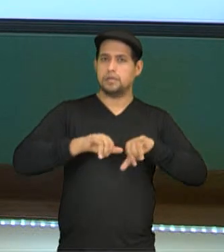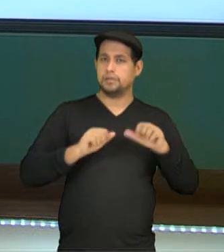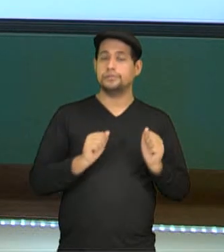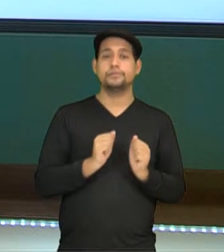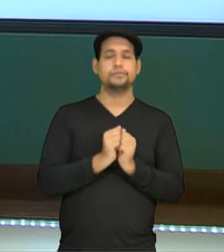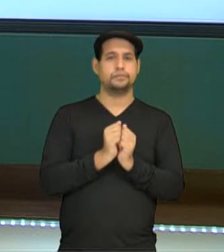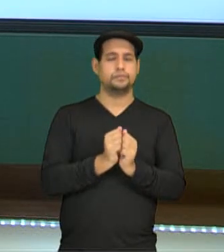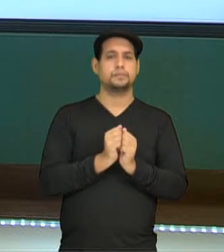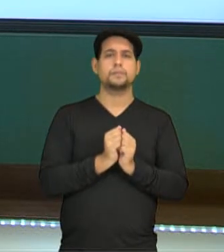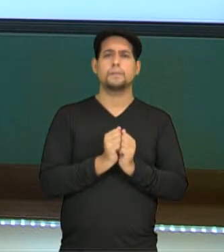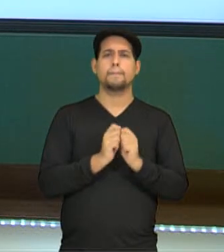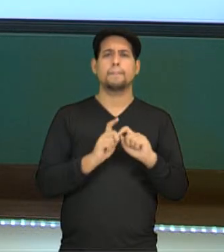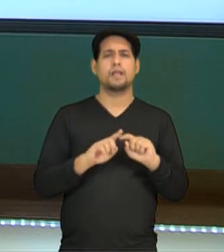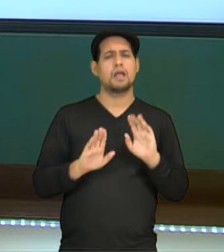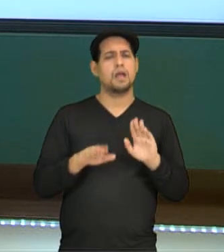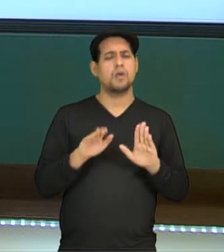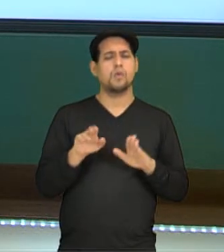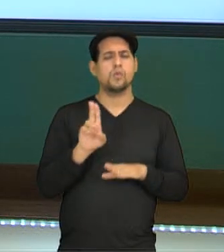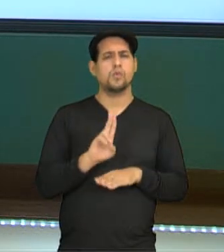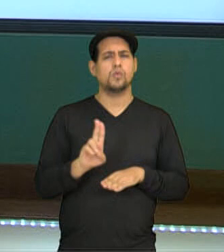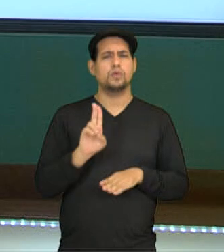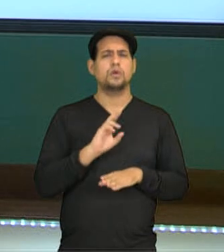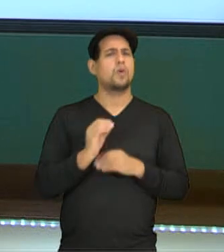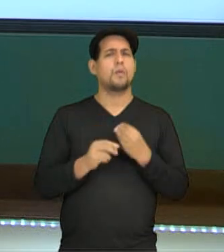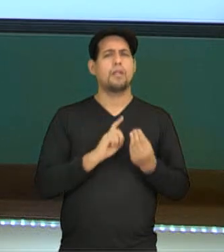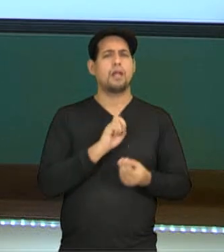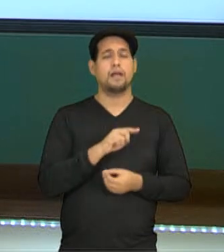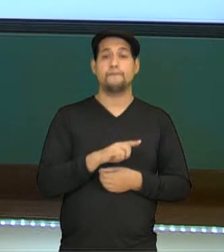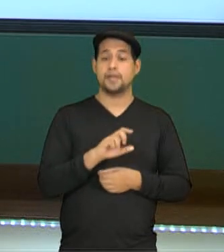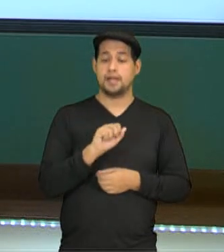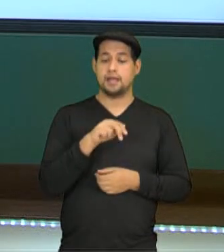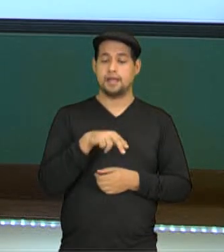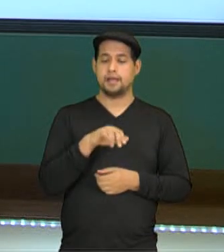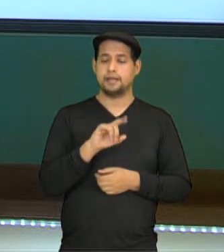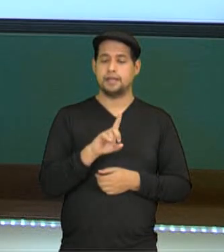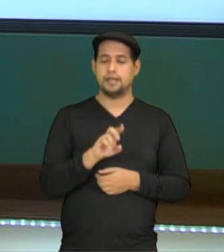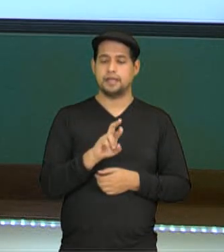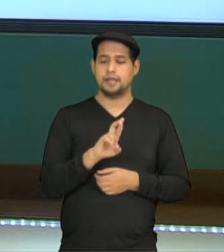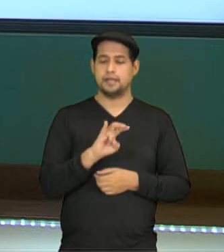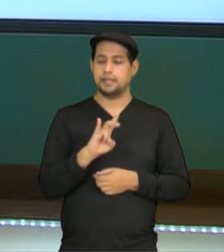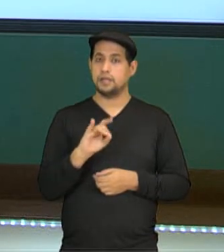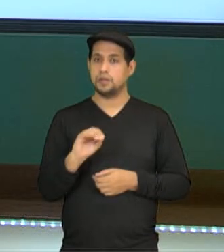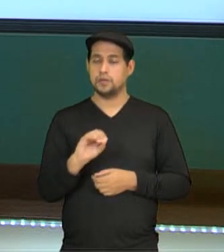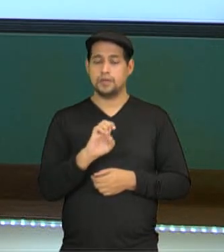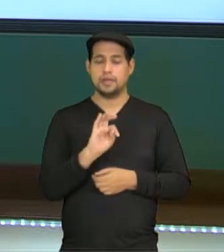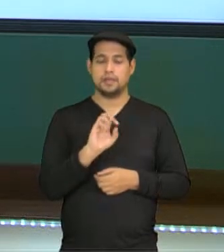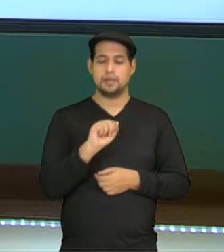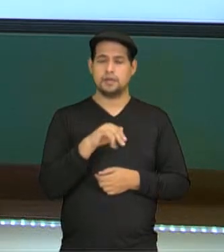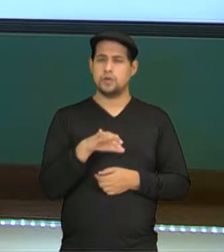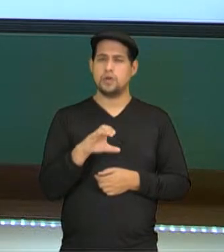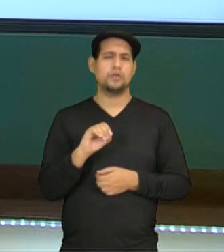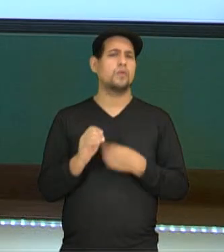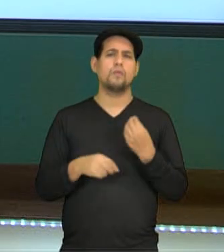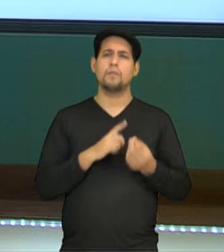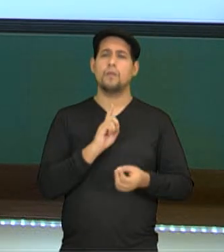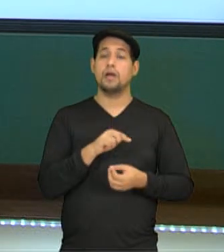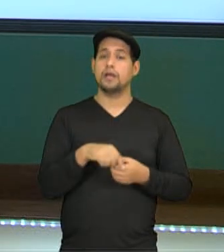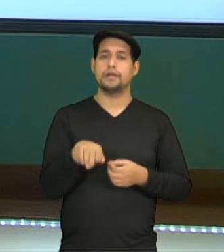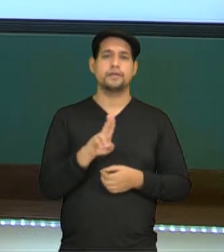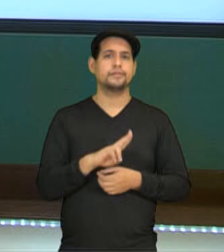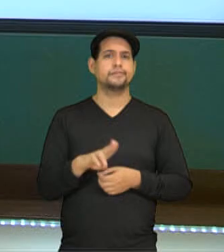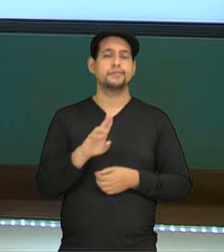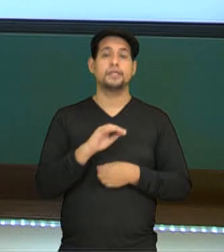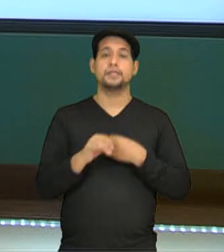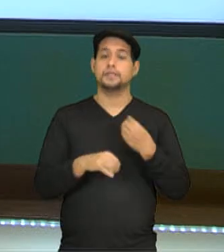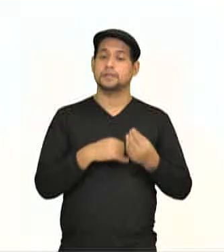desses anidridos. Algumas aplicações. O anidrido etanóico ou anidrido acético é utilizado